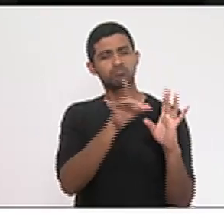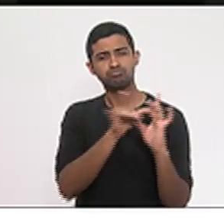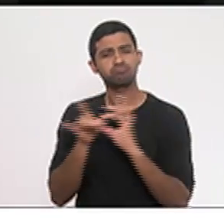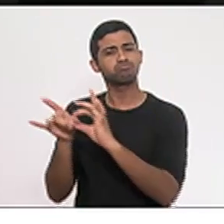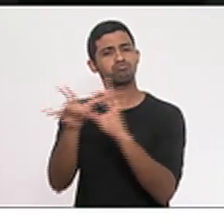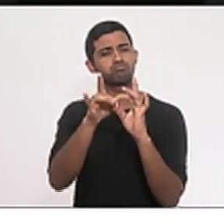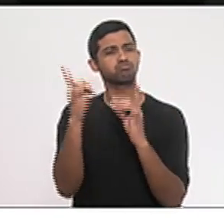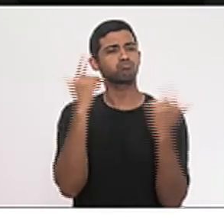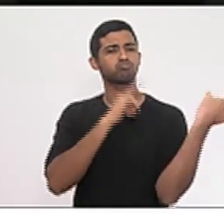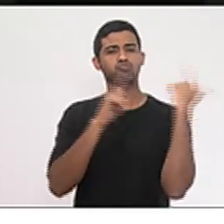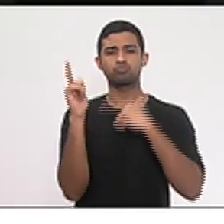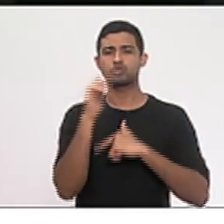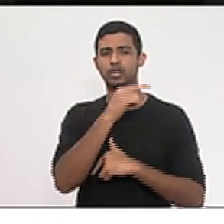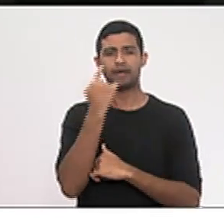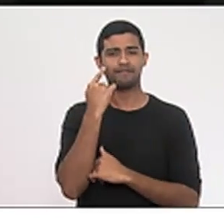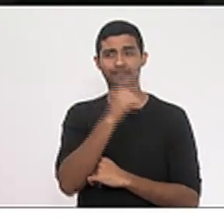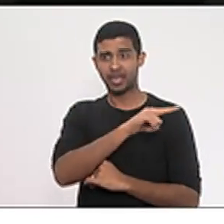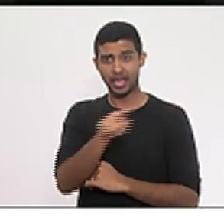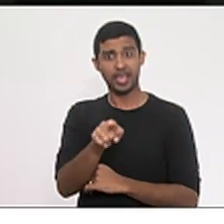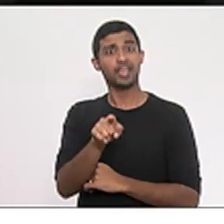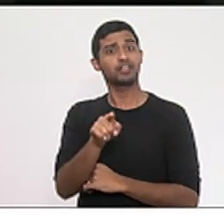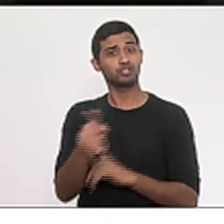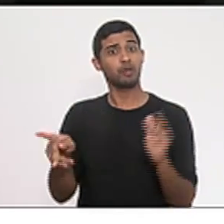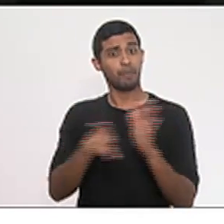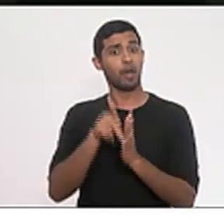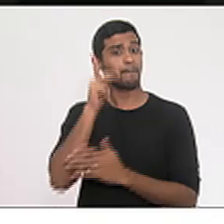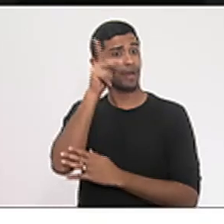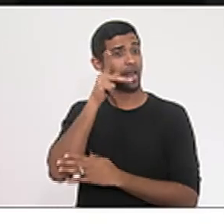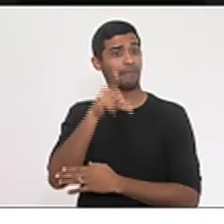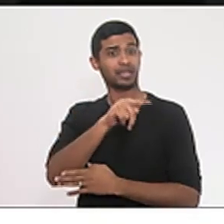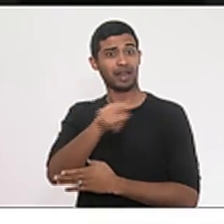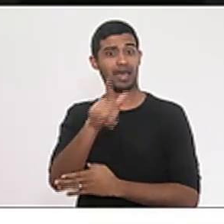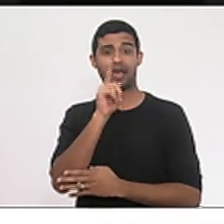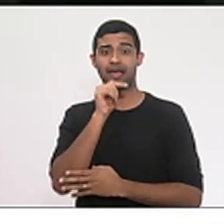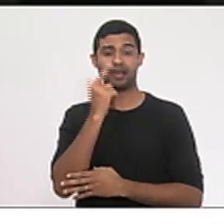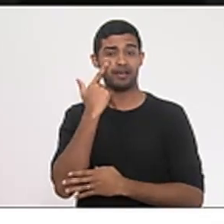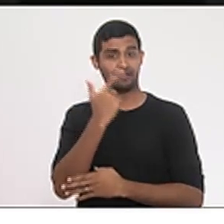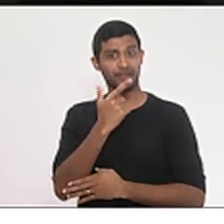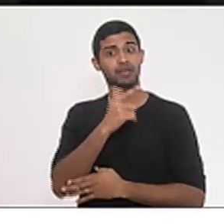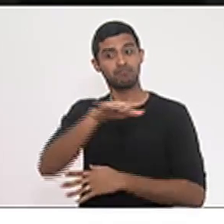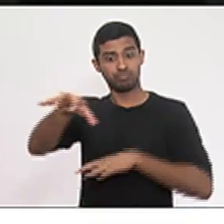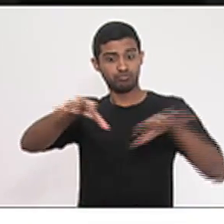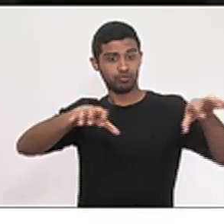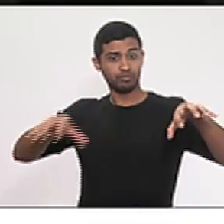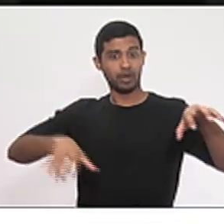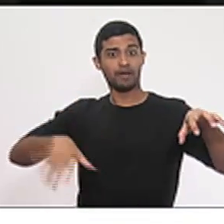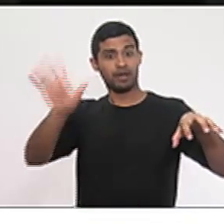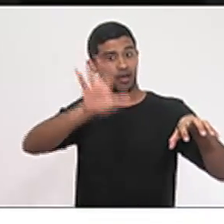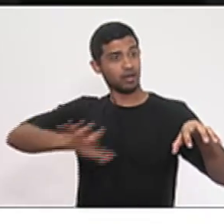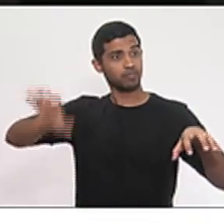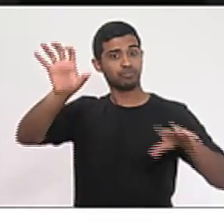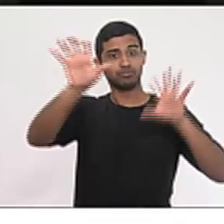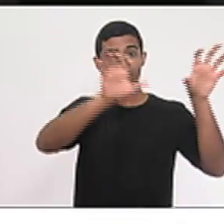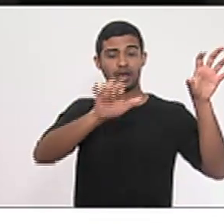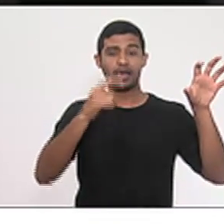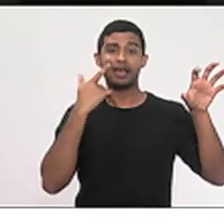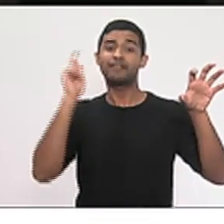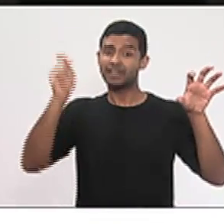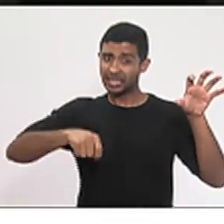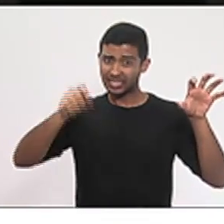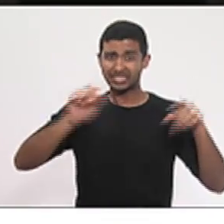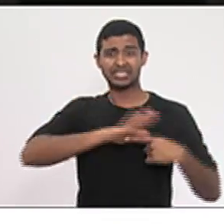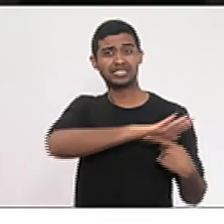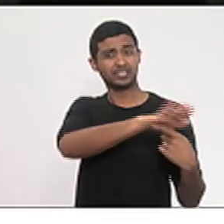comitês de bacia, que são os nossos parlamentos das águas, que estão nas pontas, nas regiões, podendo realmente,